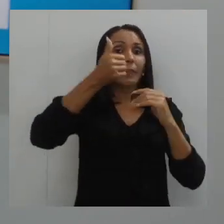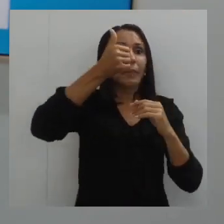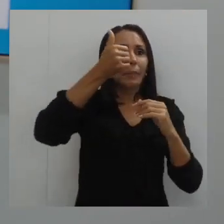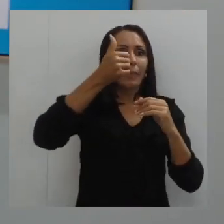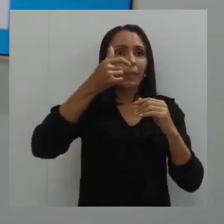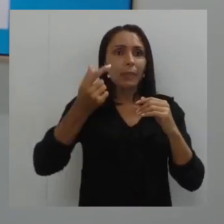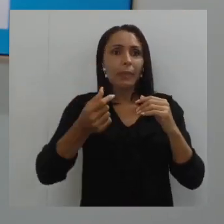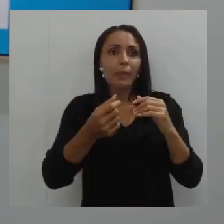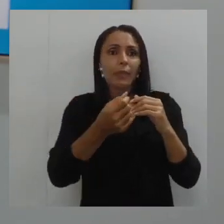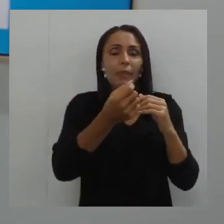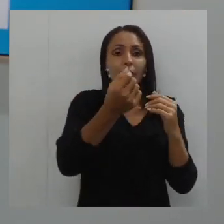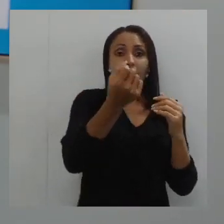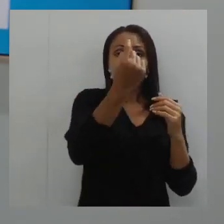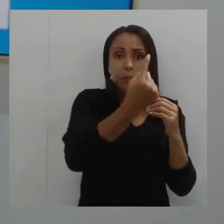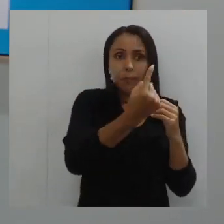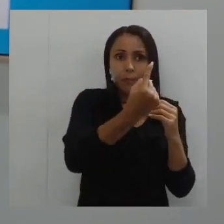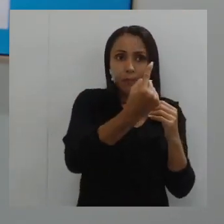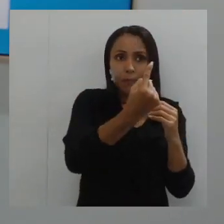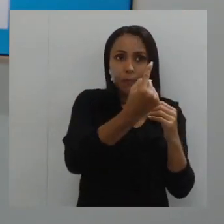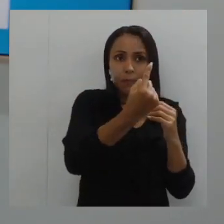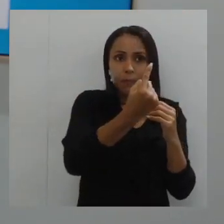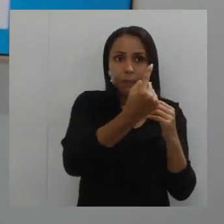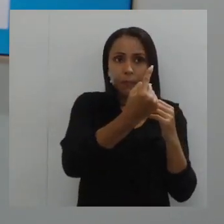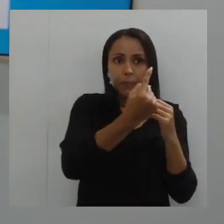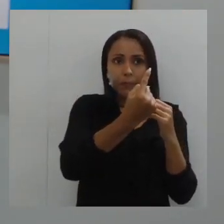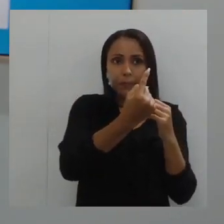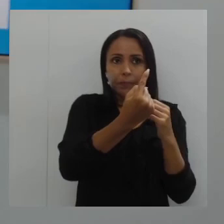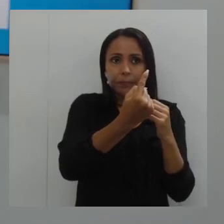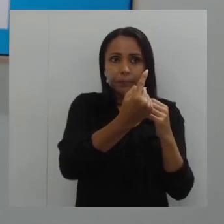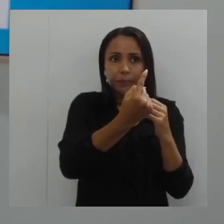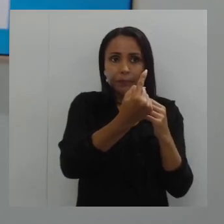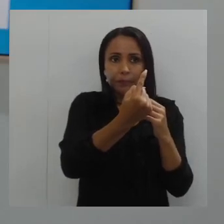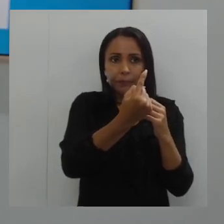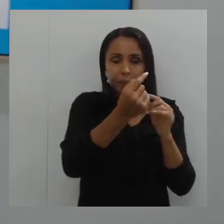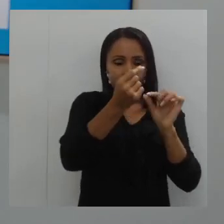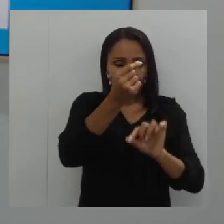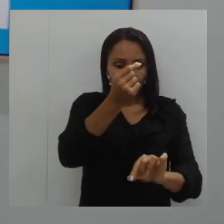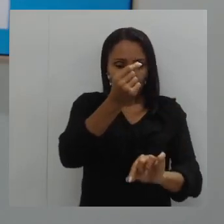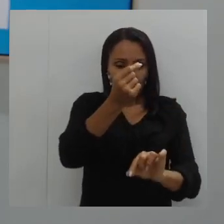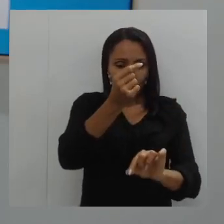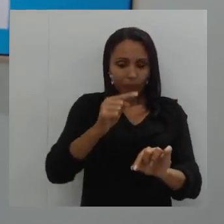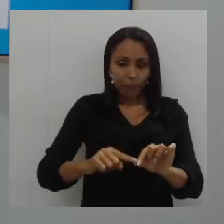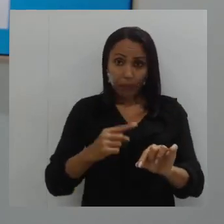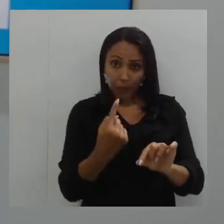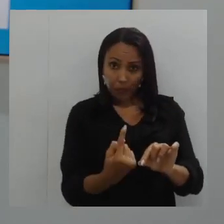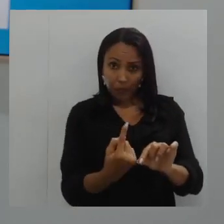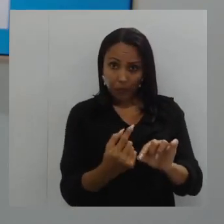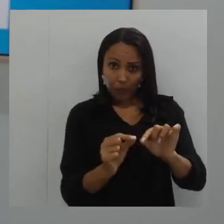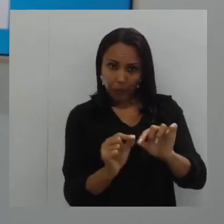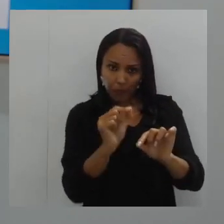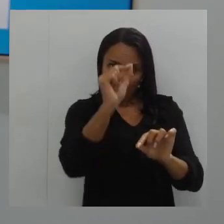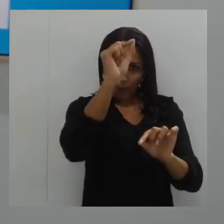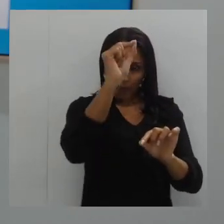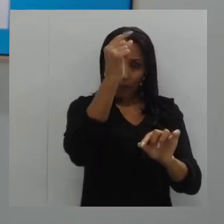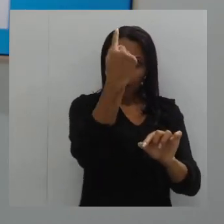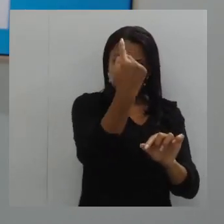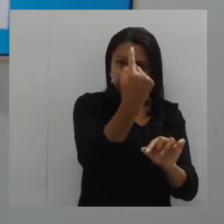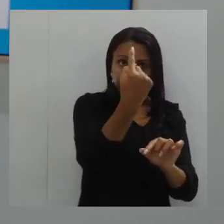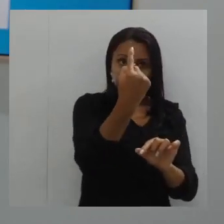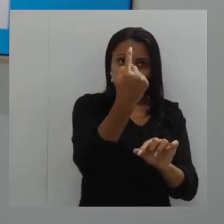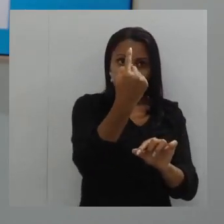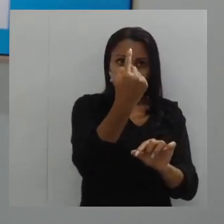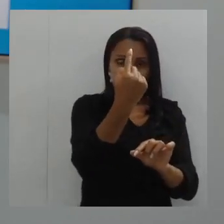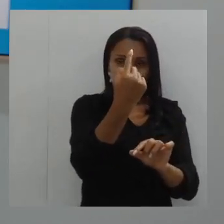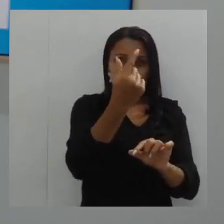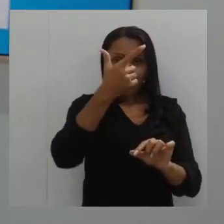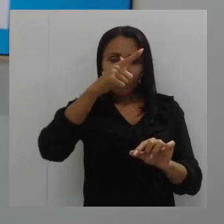ó, 1, tá vendo, ó, o 1, tá vendo? Foi o par ordenado, começa em 1, aqui, ó, 1, e o outro